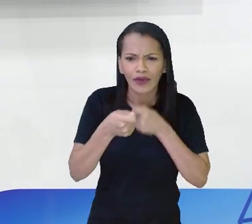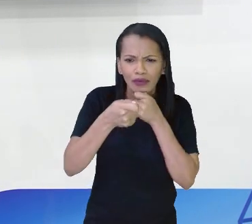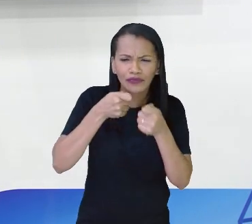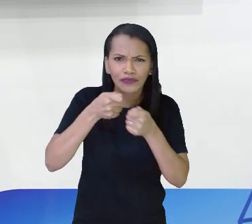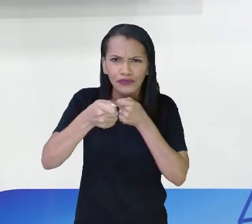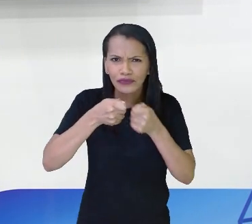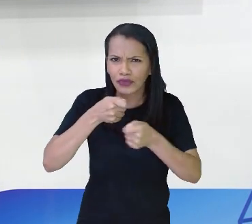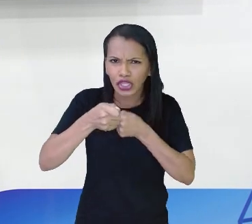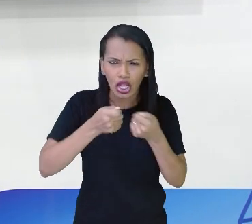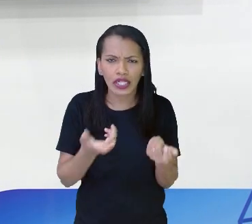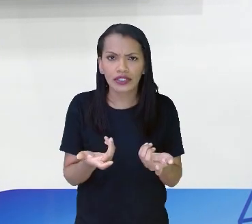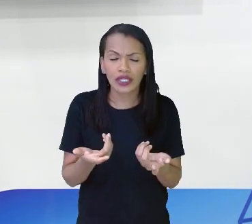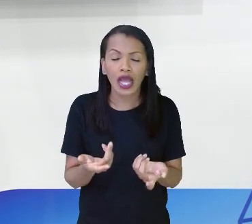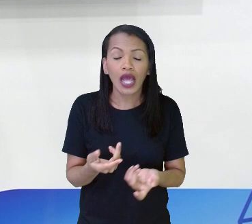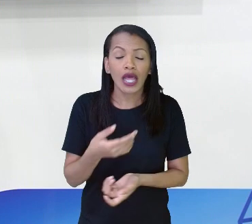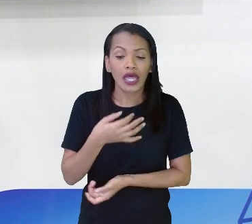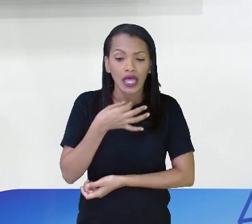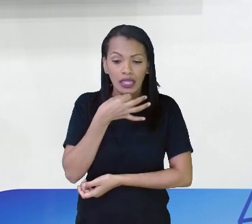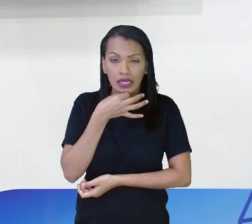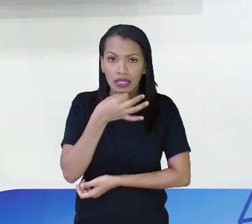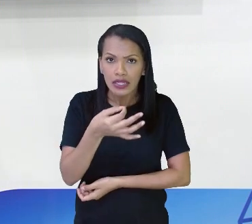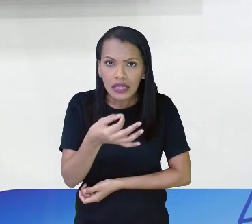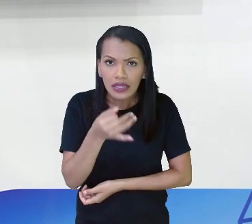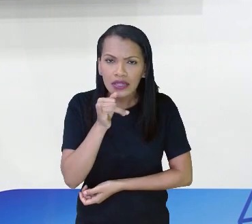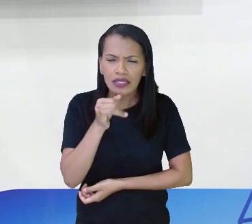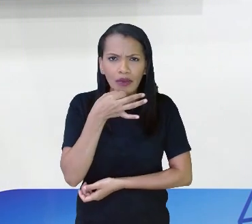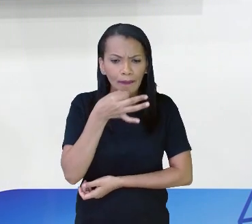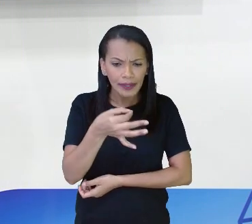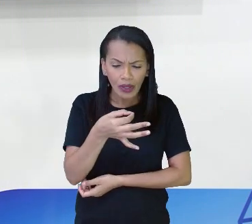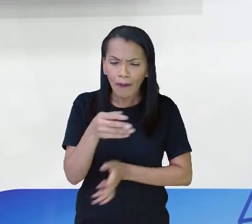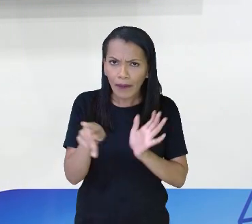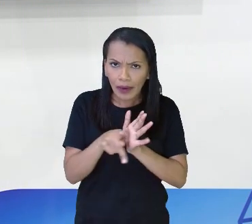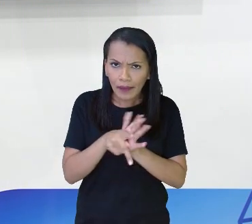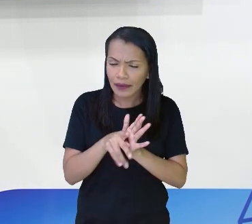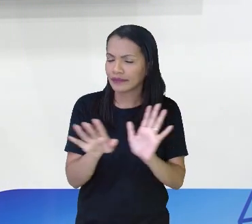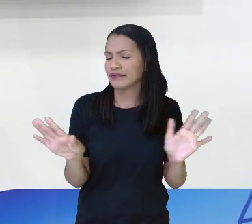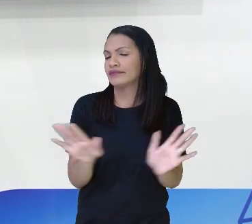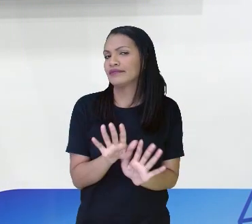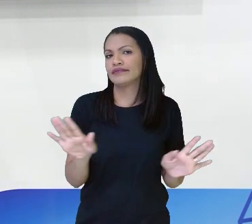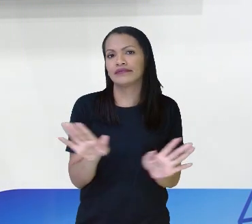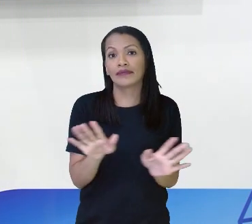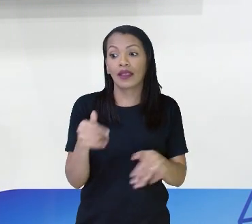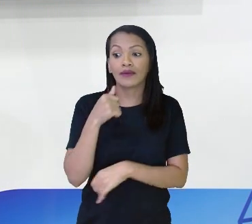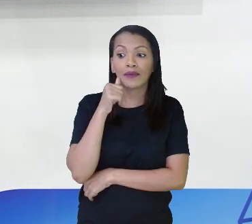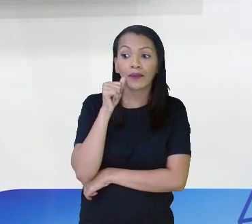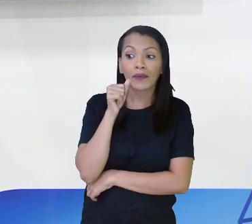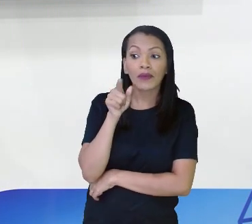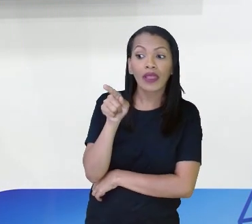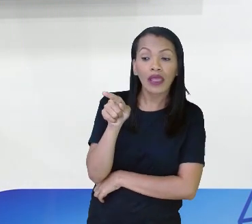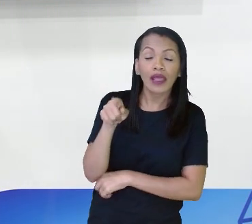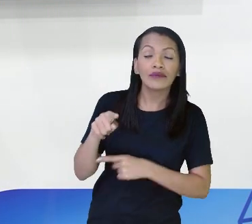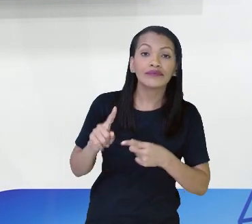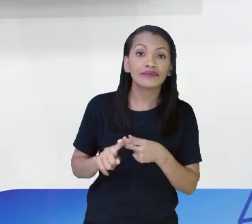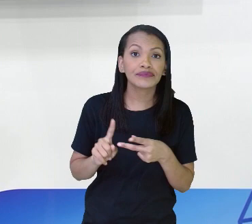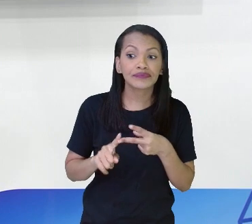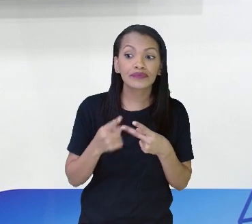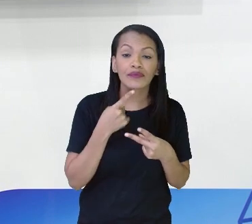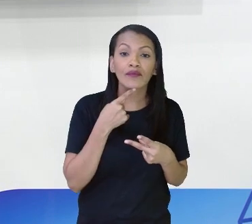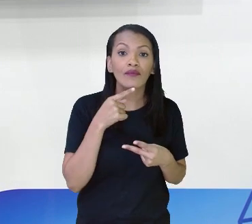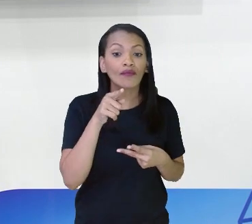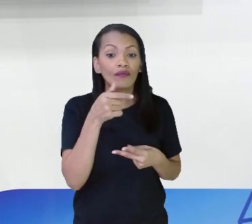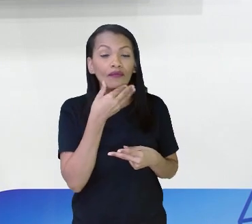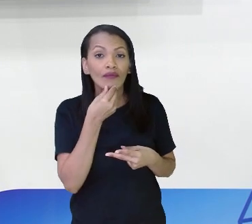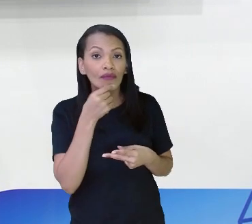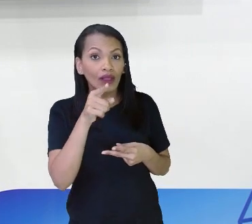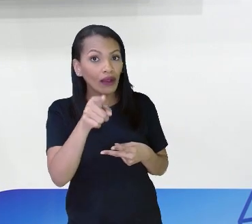retrata fatos. Então ele vai escrever na terceira pessoa, que é ele, ela, eles, elas, tá